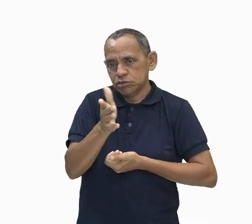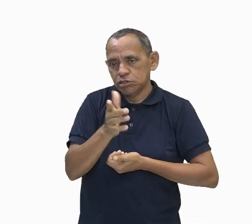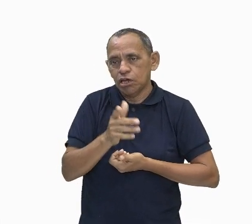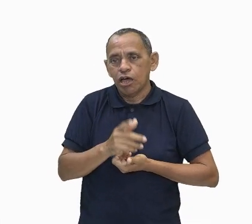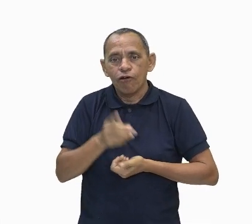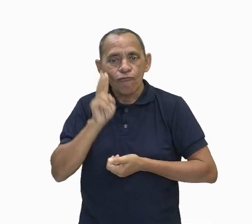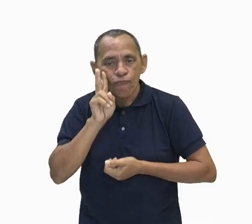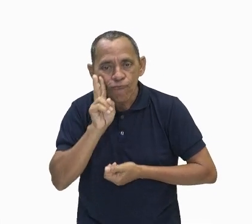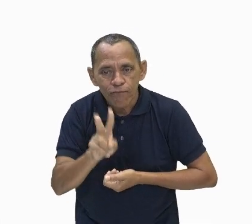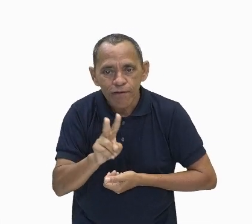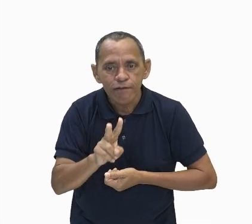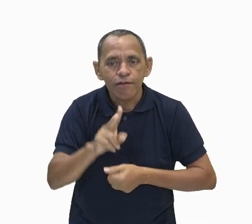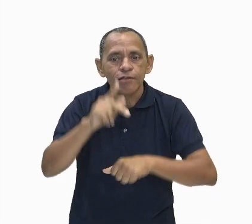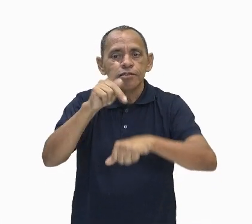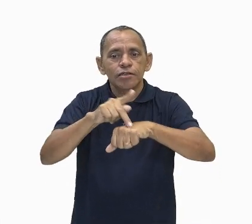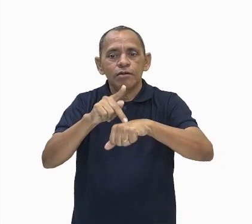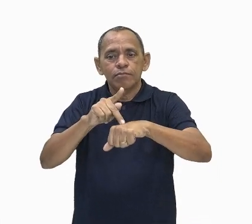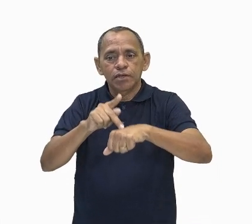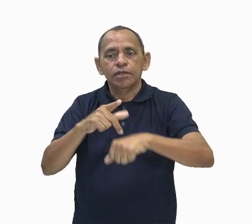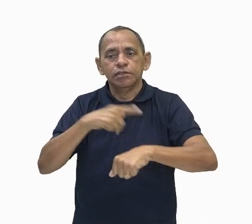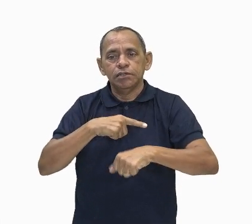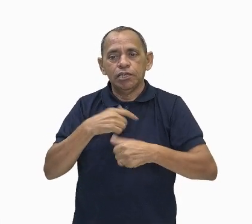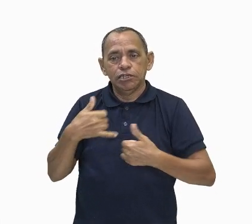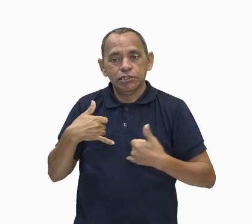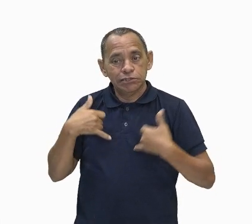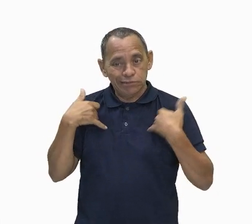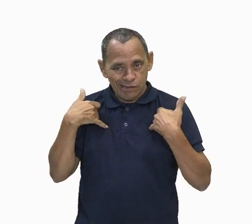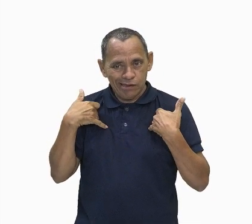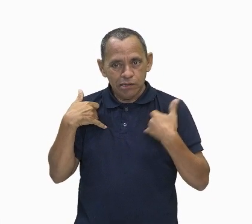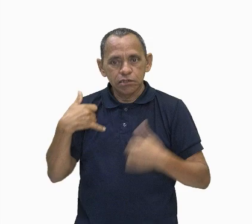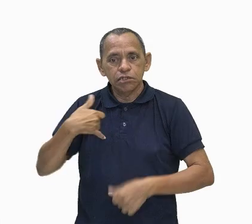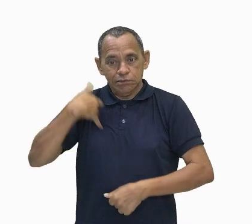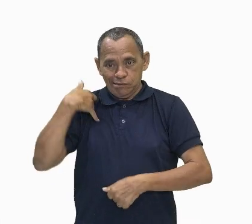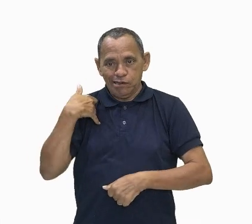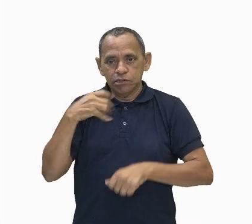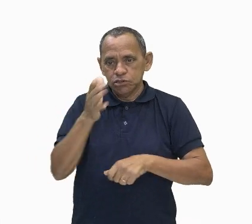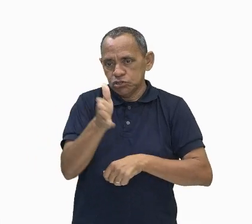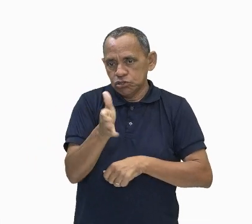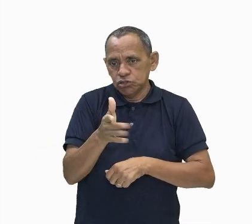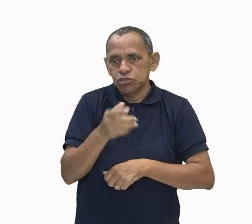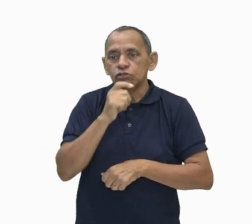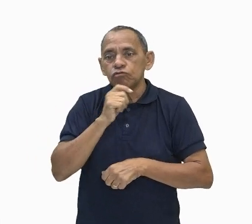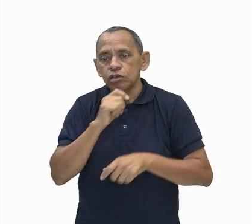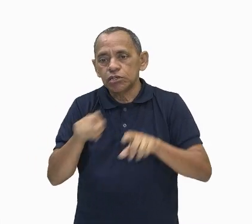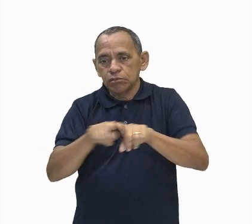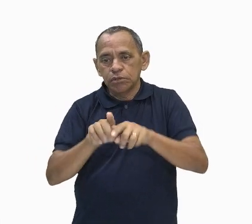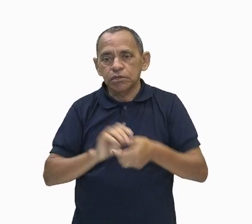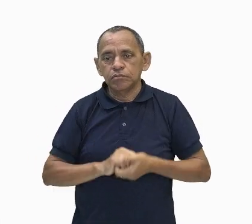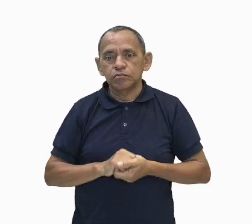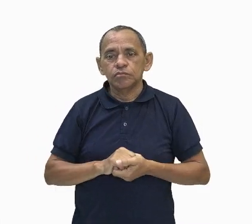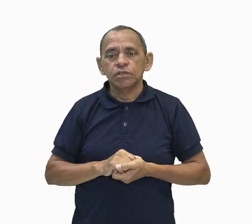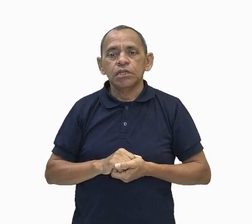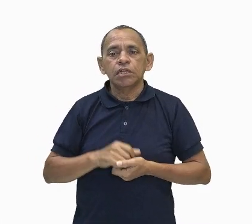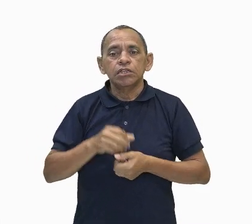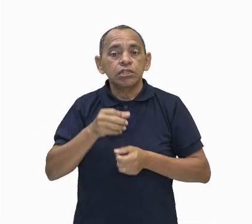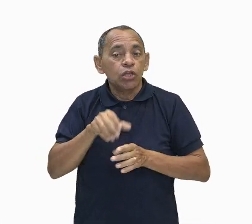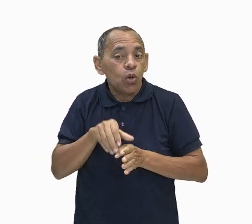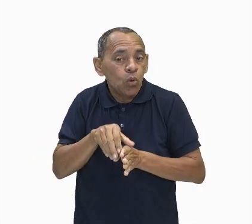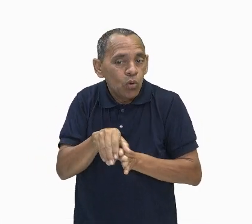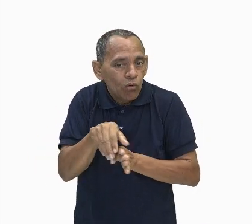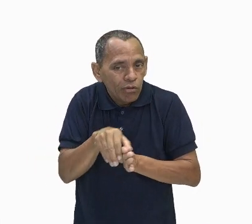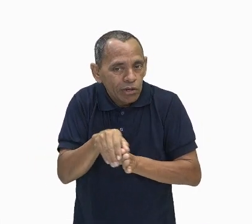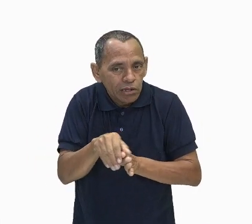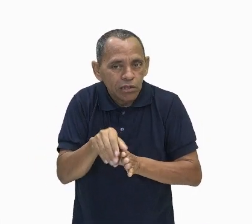meio do caminho. Ele já tem uma certa idade. Mas também temos no poema aquilo que é sugerido. O que você